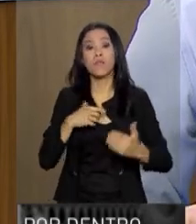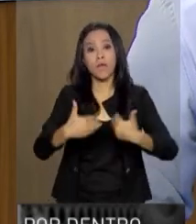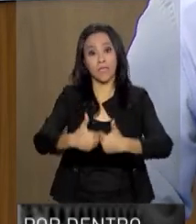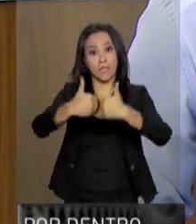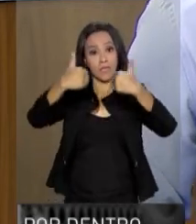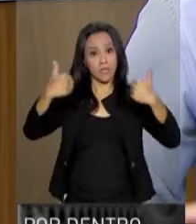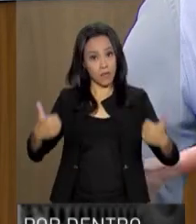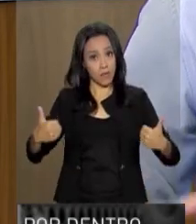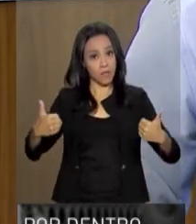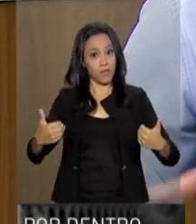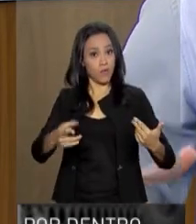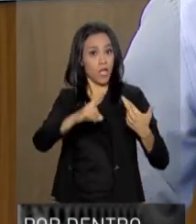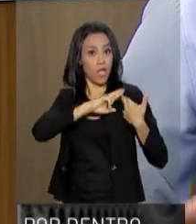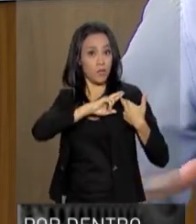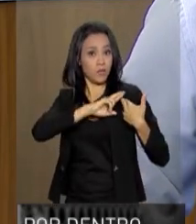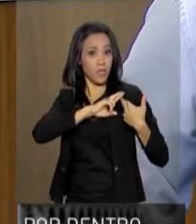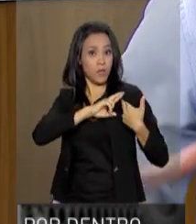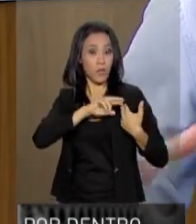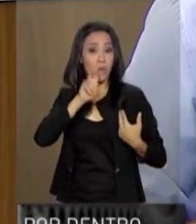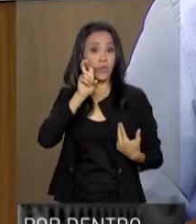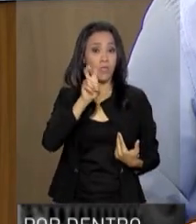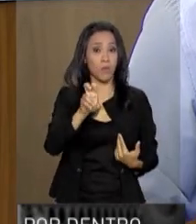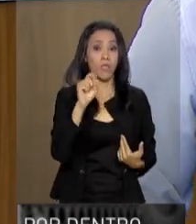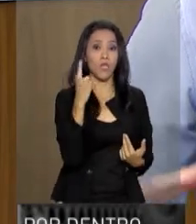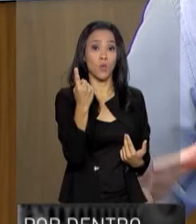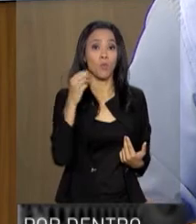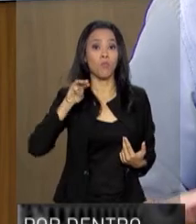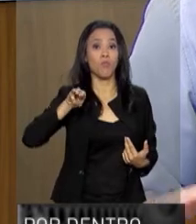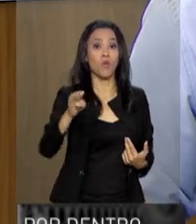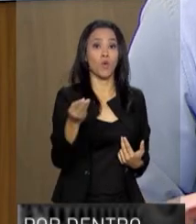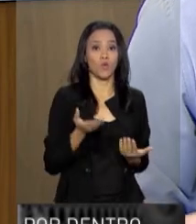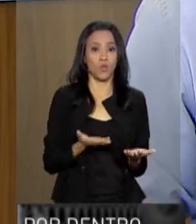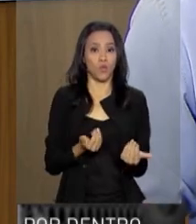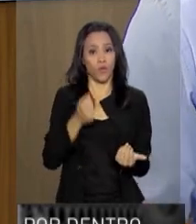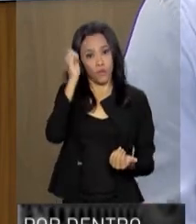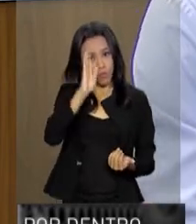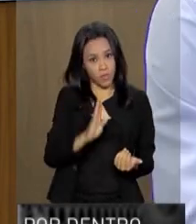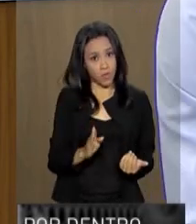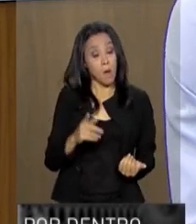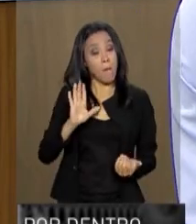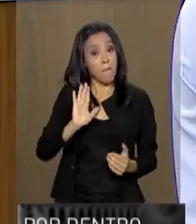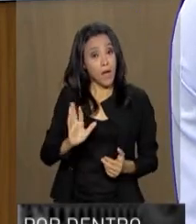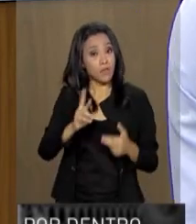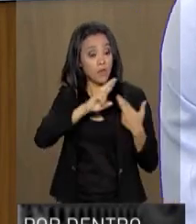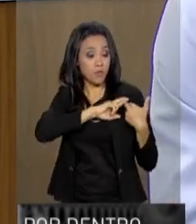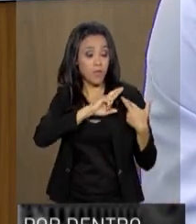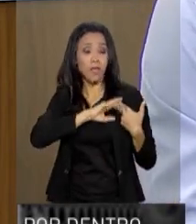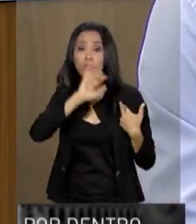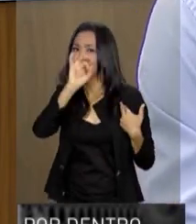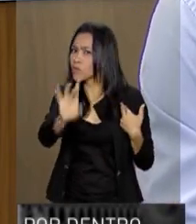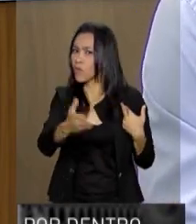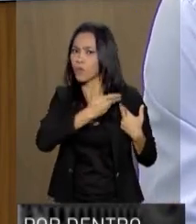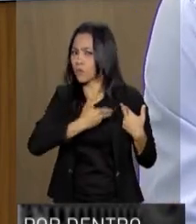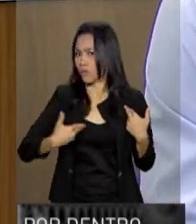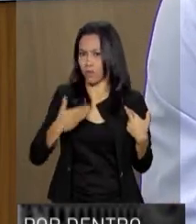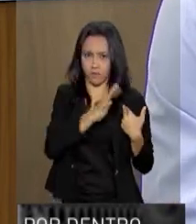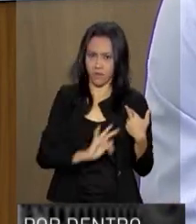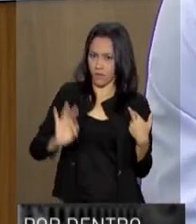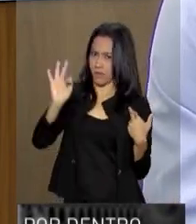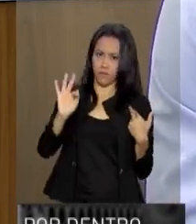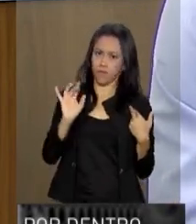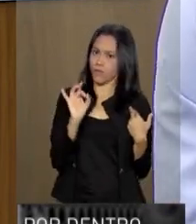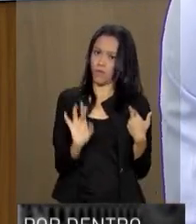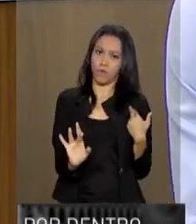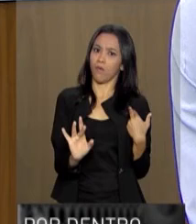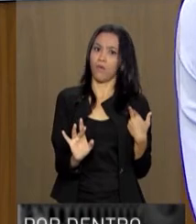responsabilidades com os 50 milhões de jovens no brasil mas uma responsabilidade que não seja apenas da união uma responsabilidade que